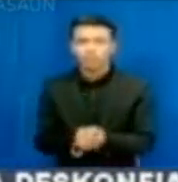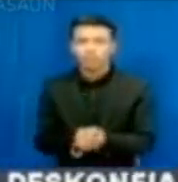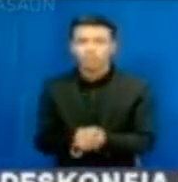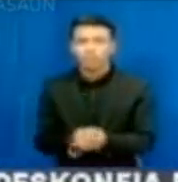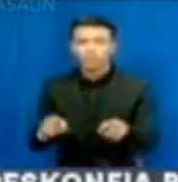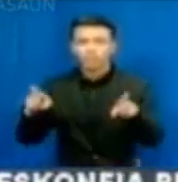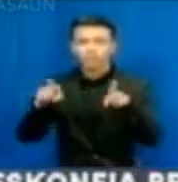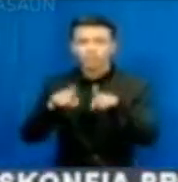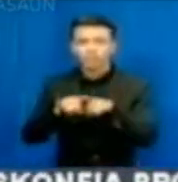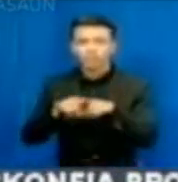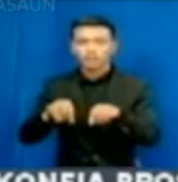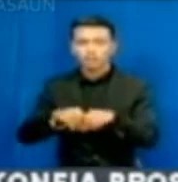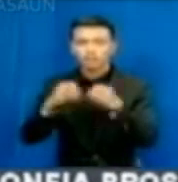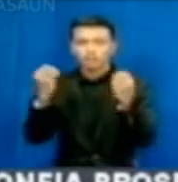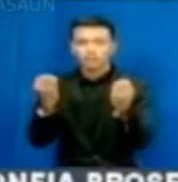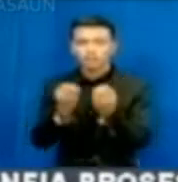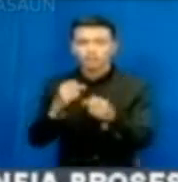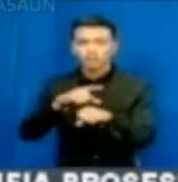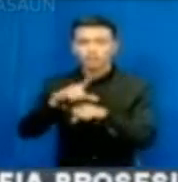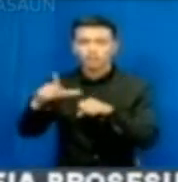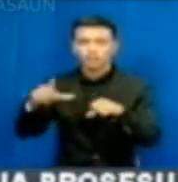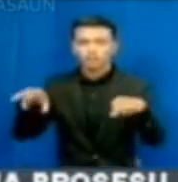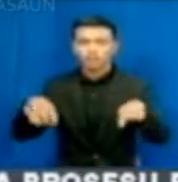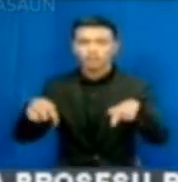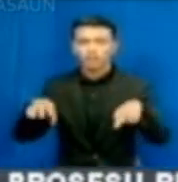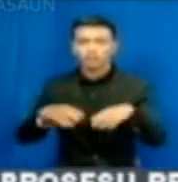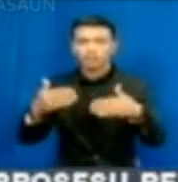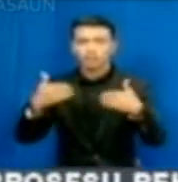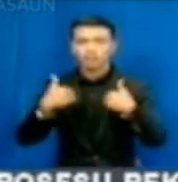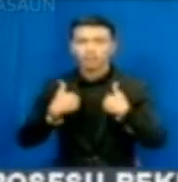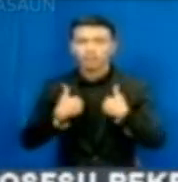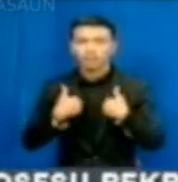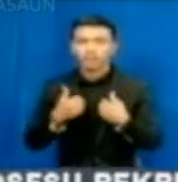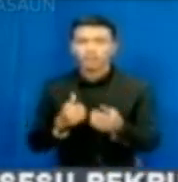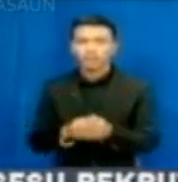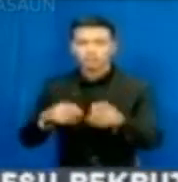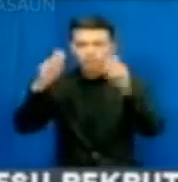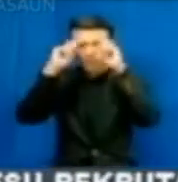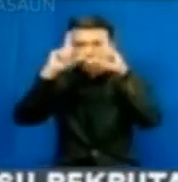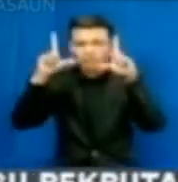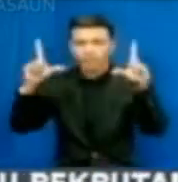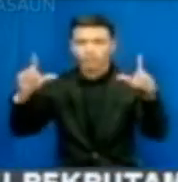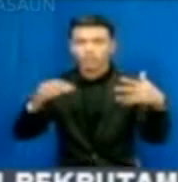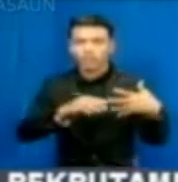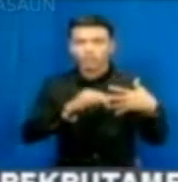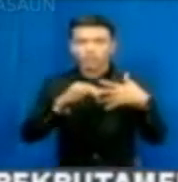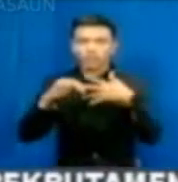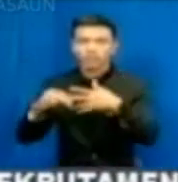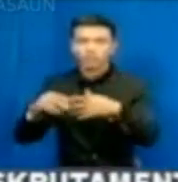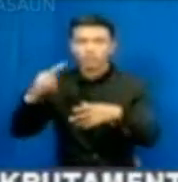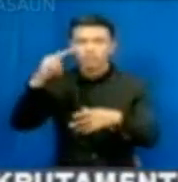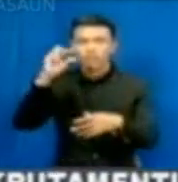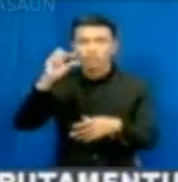Nébese, organização local Nébese, serviço Iha Timor Nébese, onde é